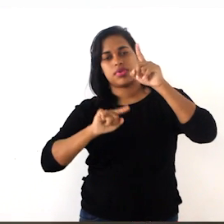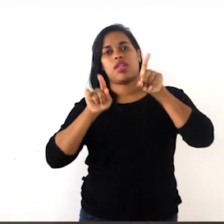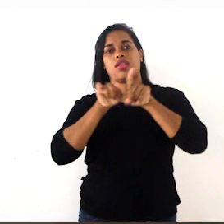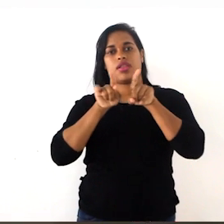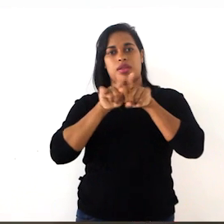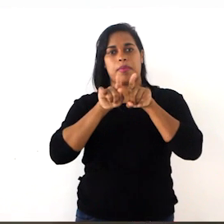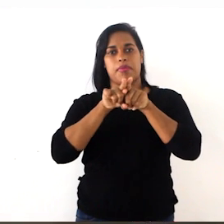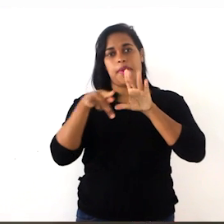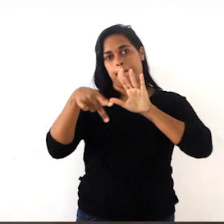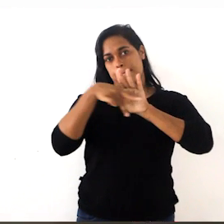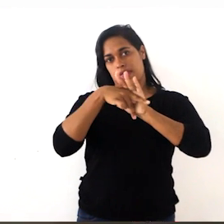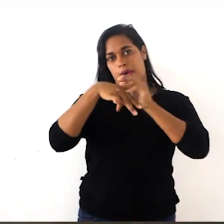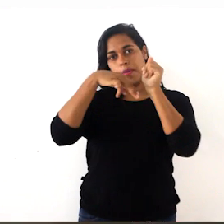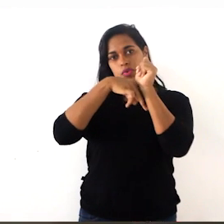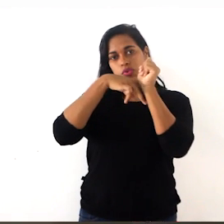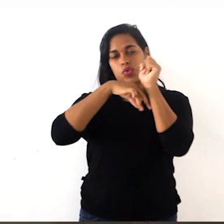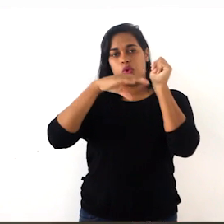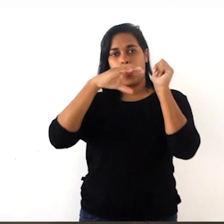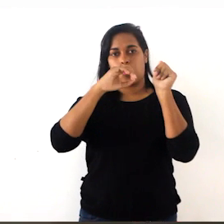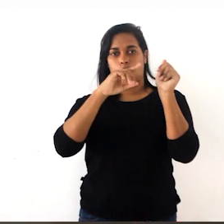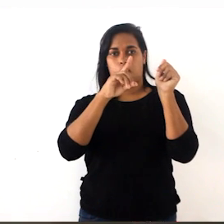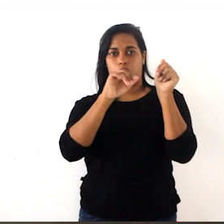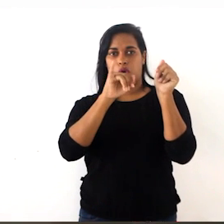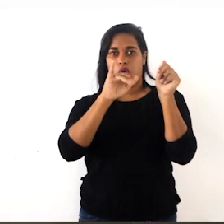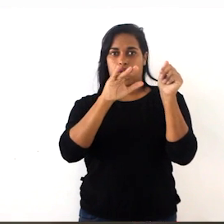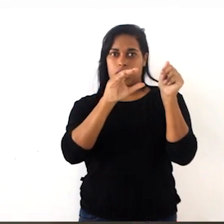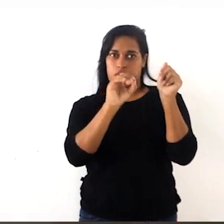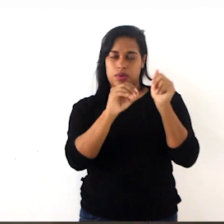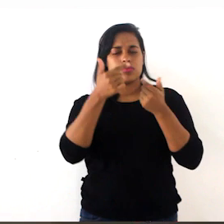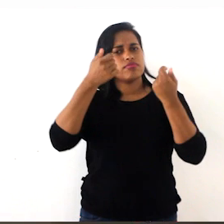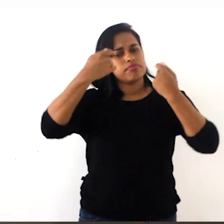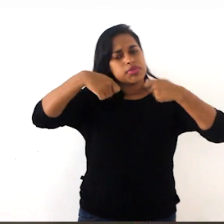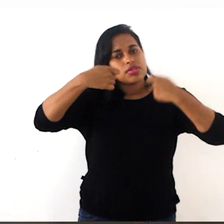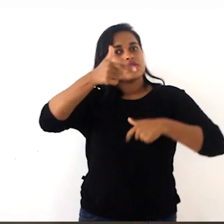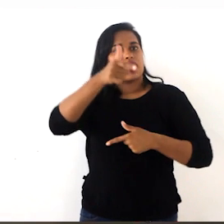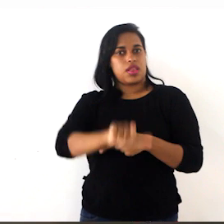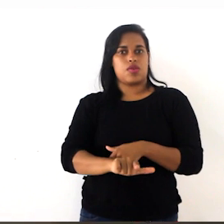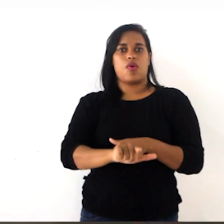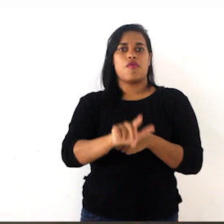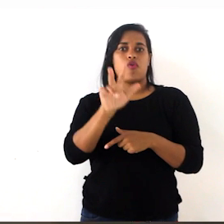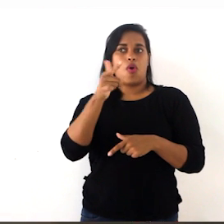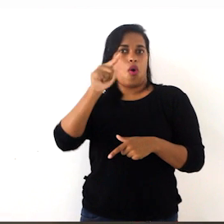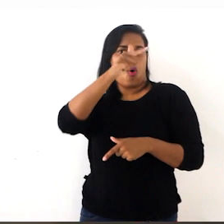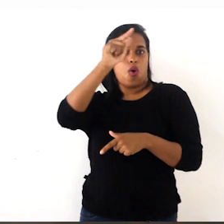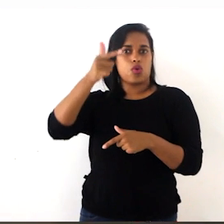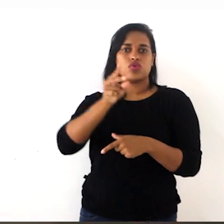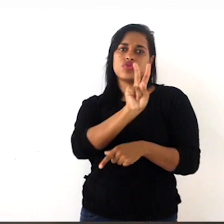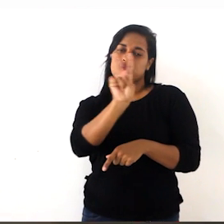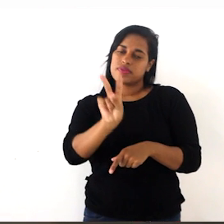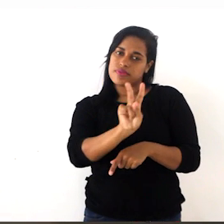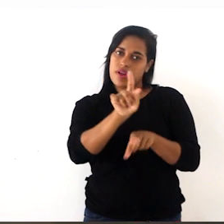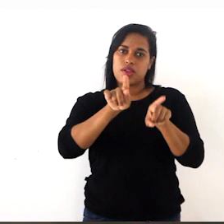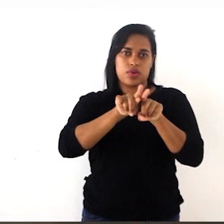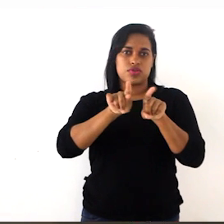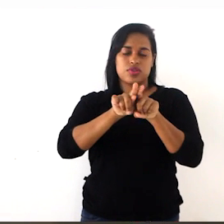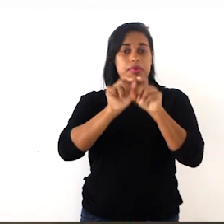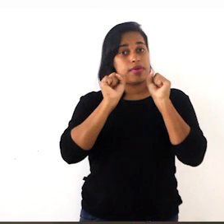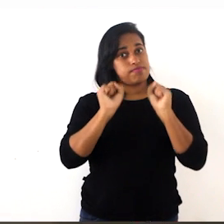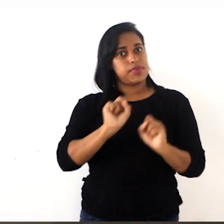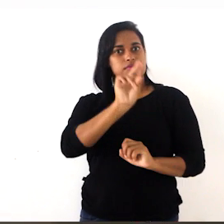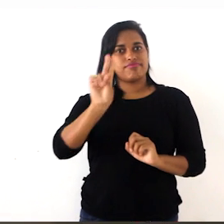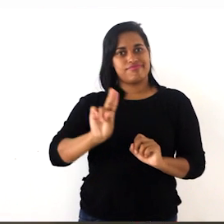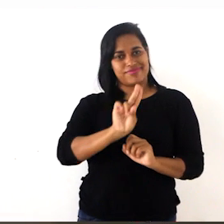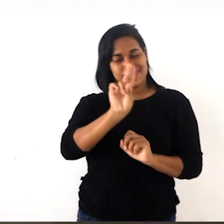do código que precisa ser repetida. E utilizamos variáveis para guardar alguns valores que possam ser usados posteriormente.